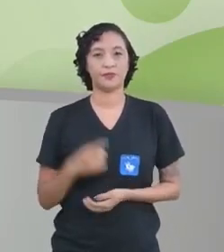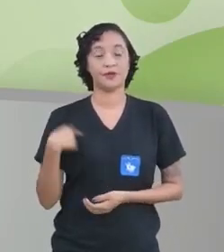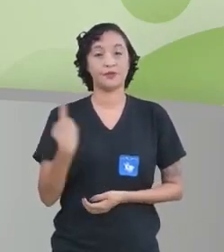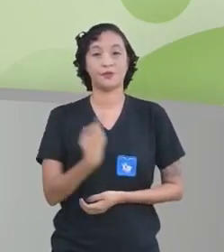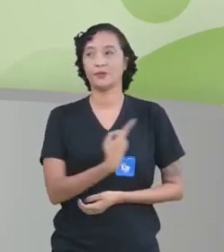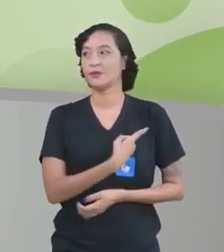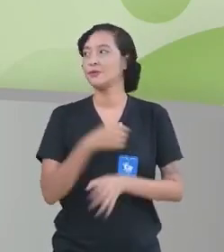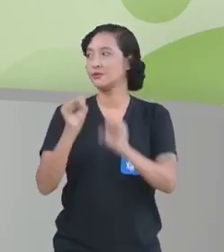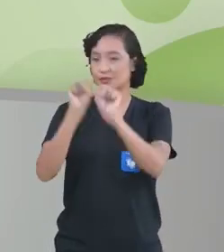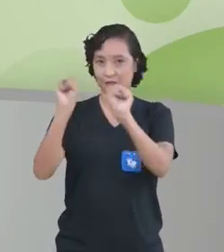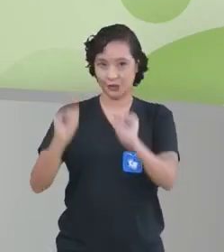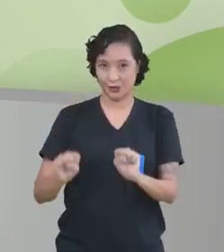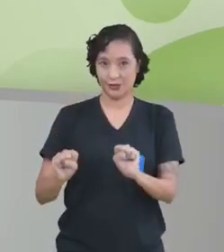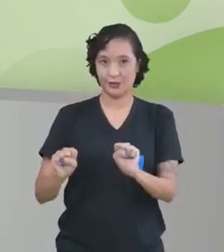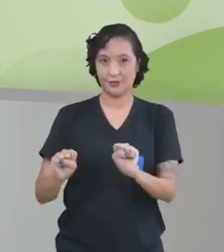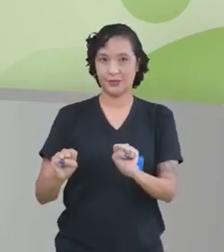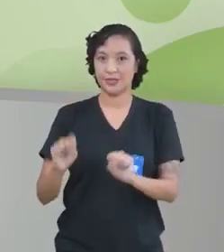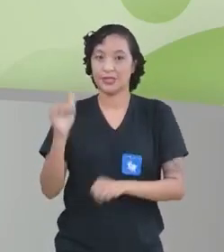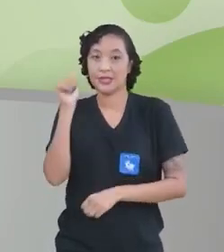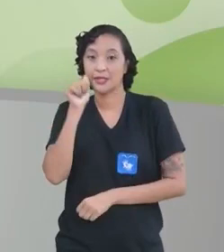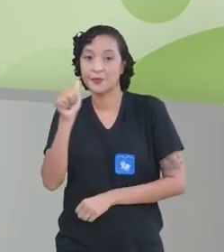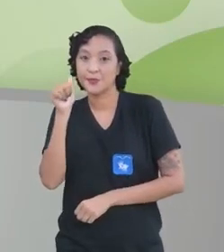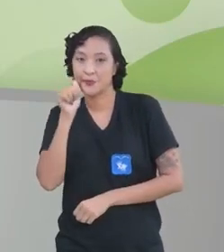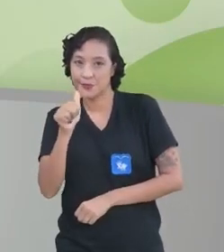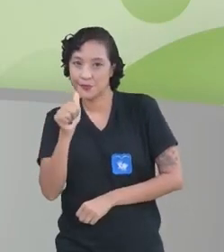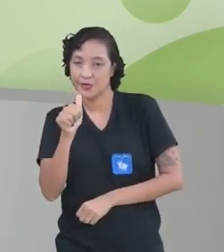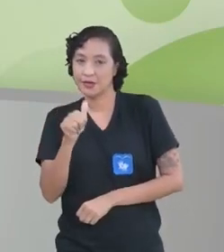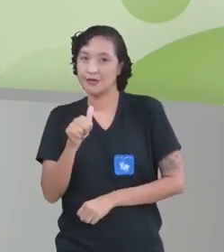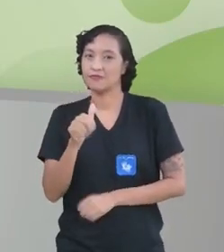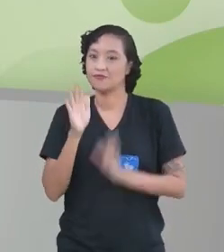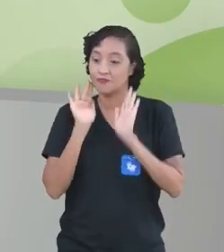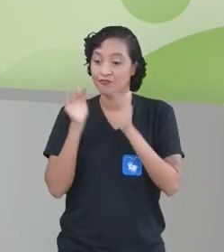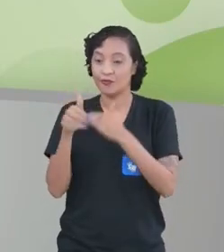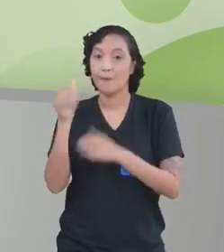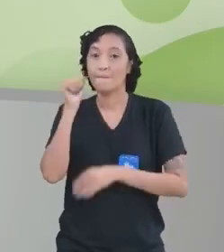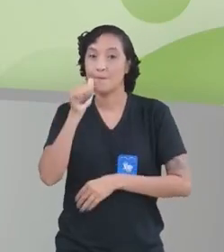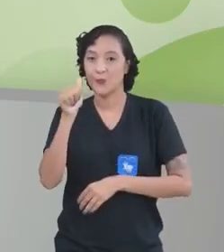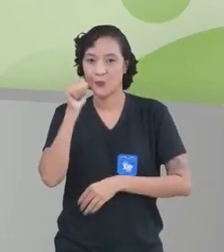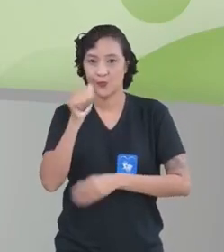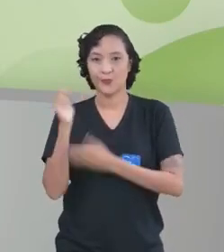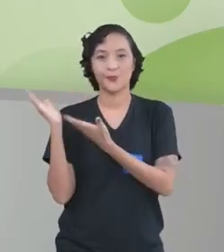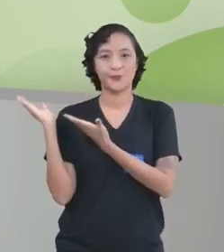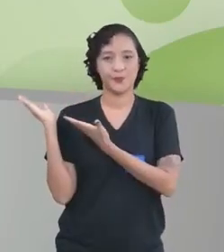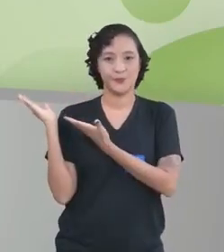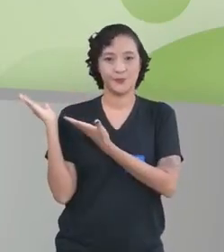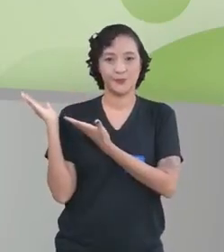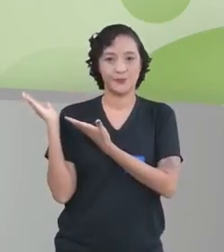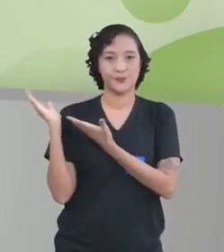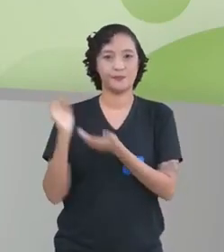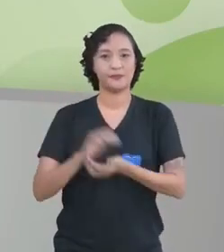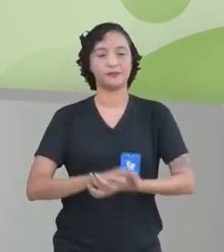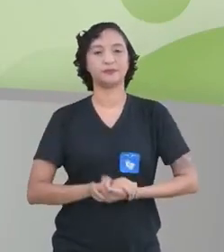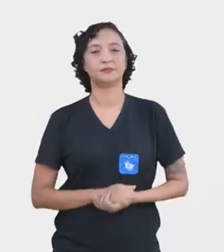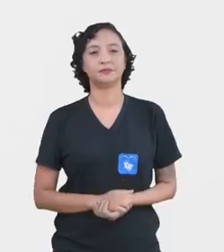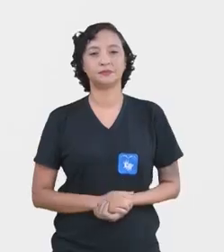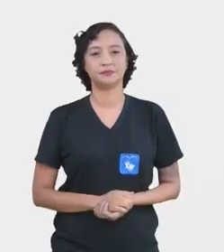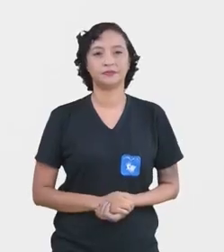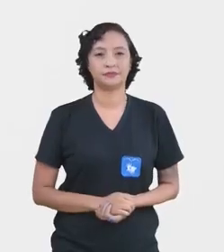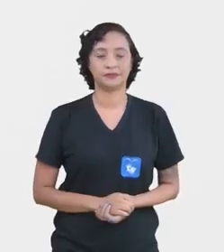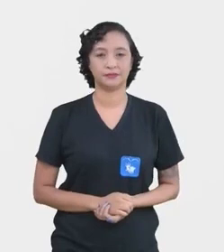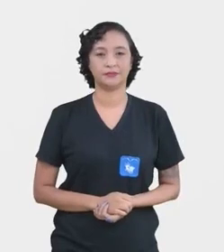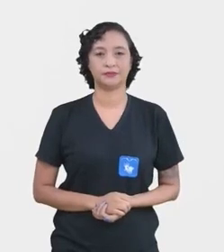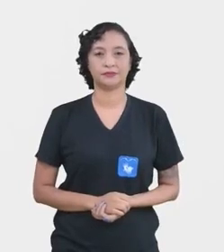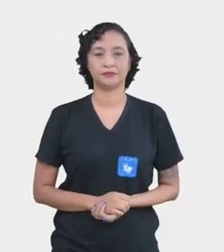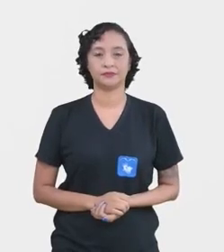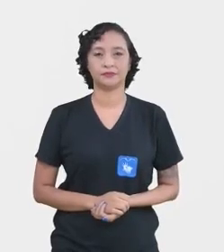sistema das mulheres, né, das meninas. Esse é o sistema reprodutor. Avançando mais um pouquinho, eu